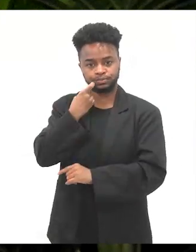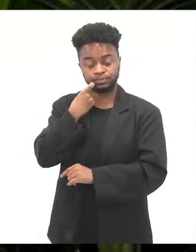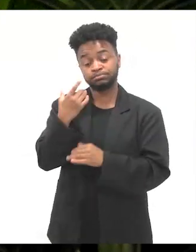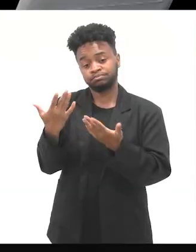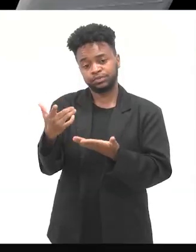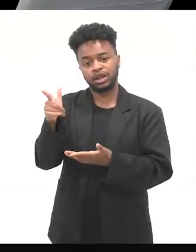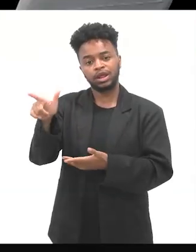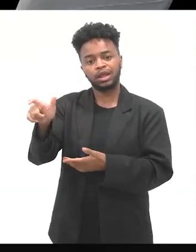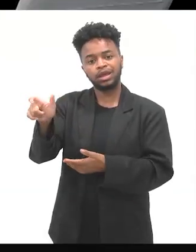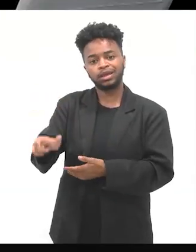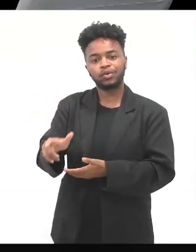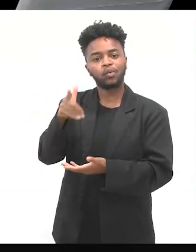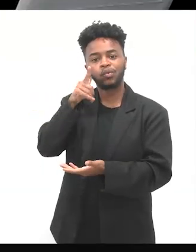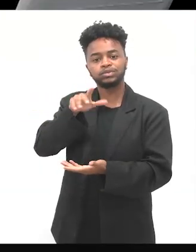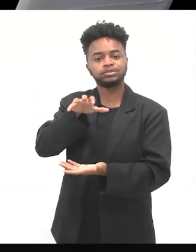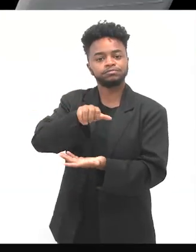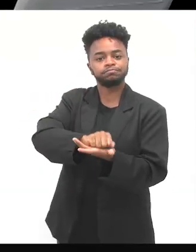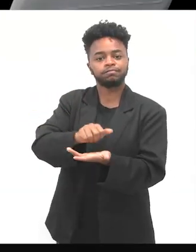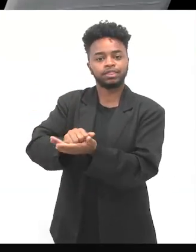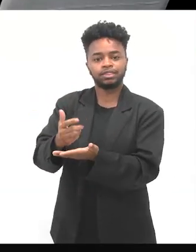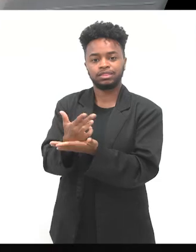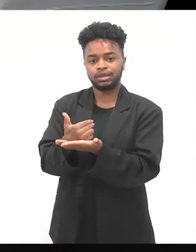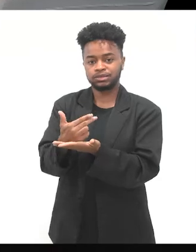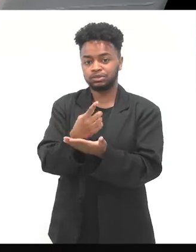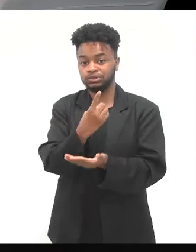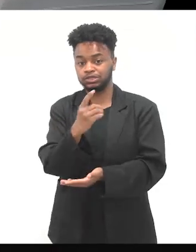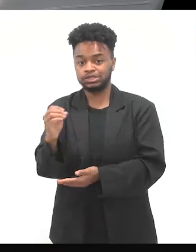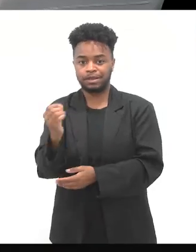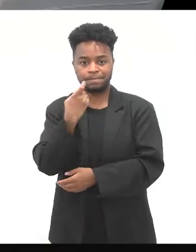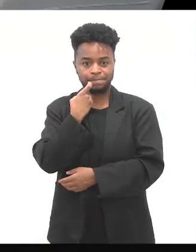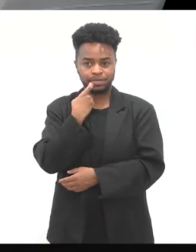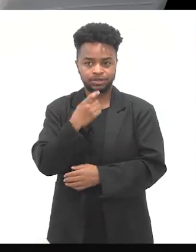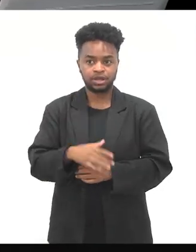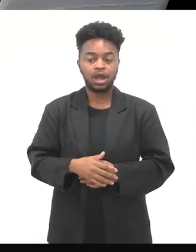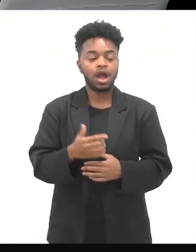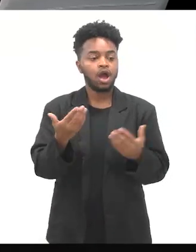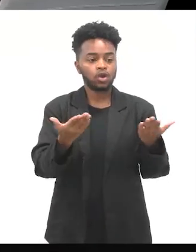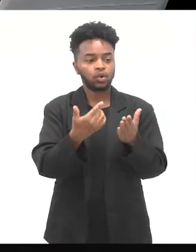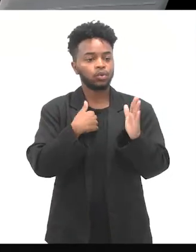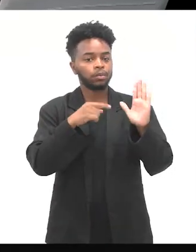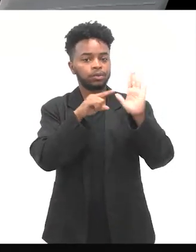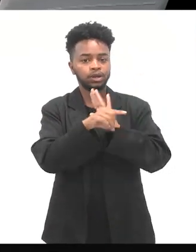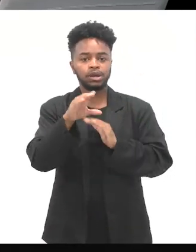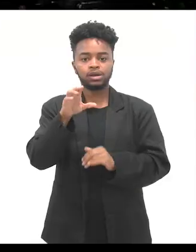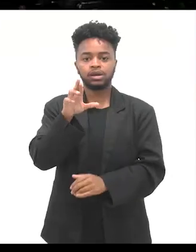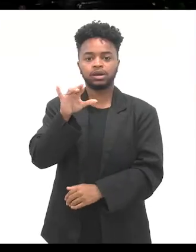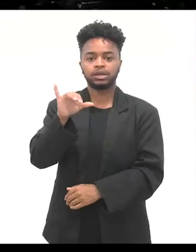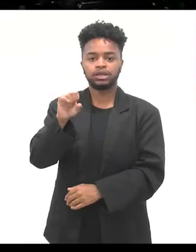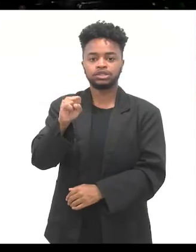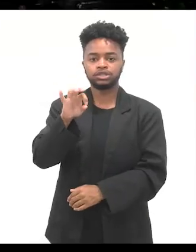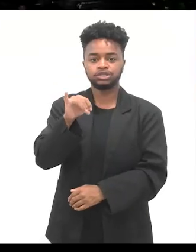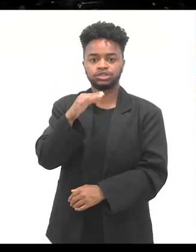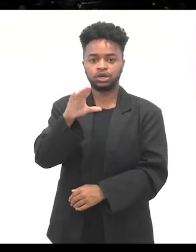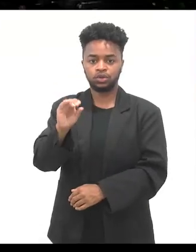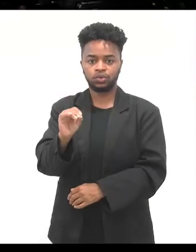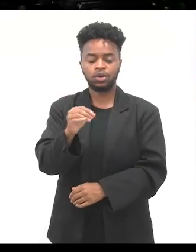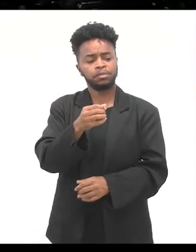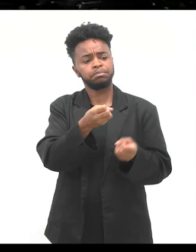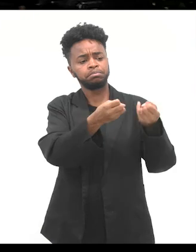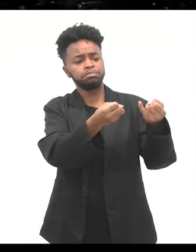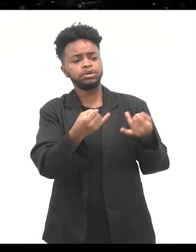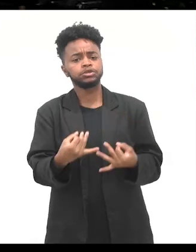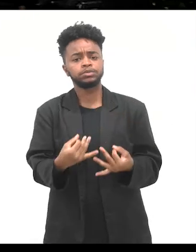os desenhos dos 100 pescados. Agora deixa eu ouvir um pouquinho o Cristiano, que está aqui, ainda não falou. Cristiano, eu quero saber, me